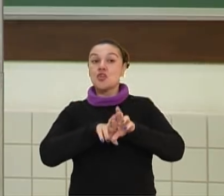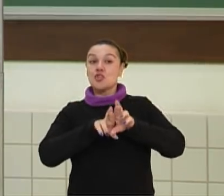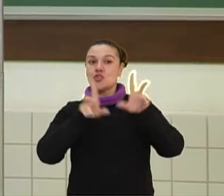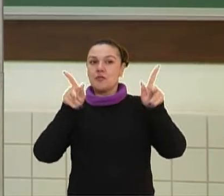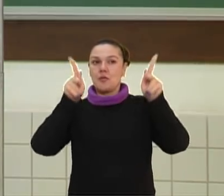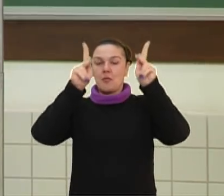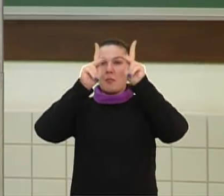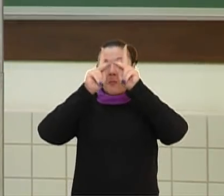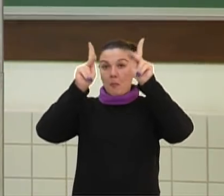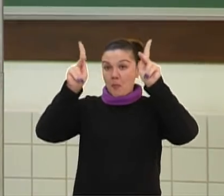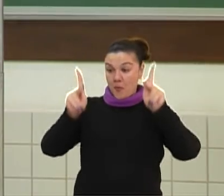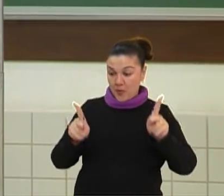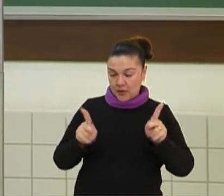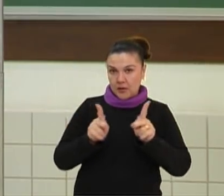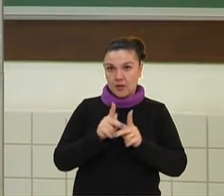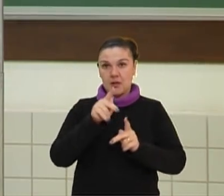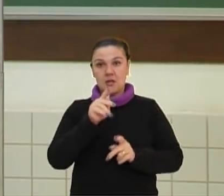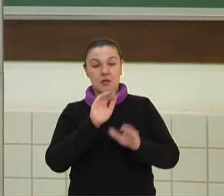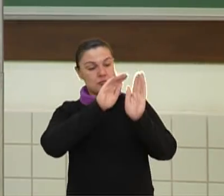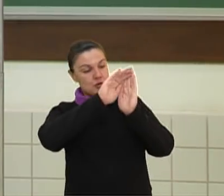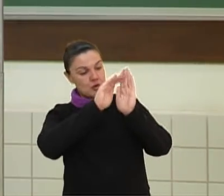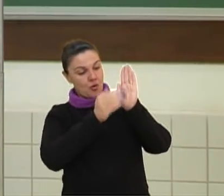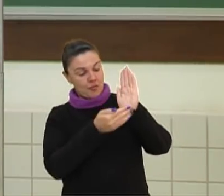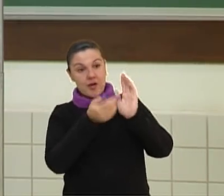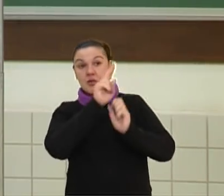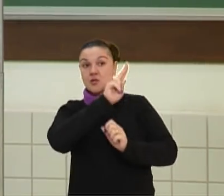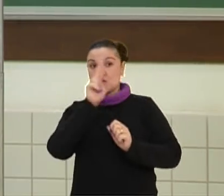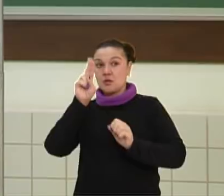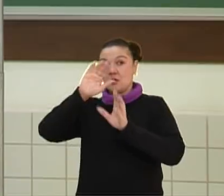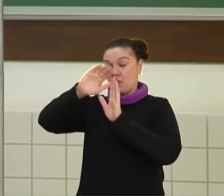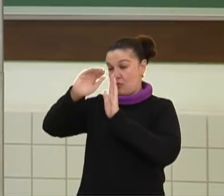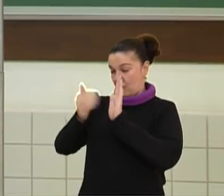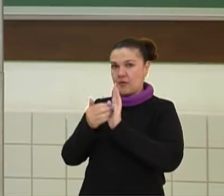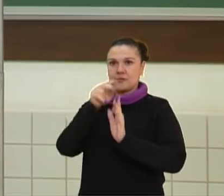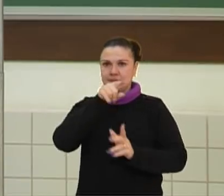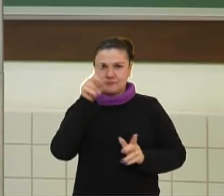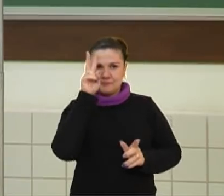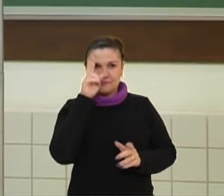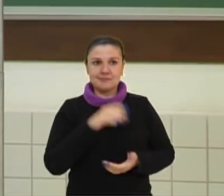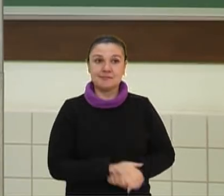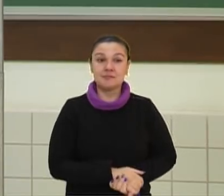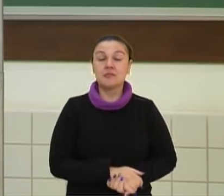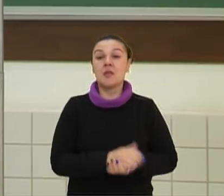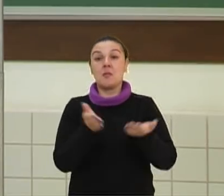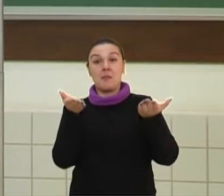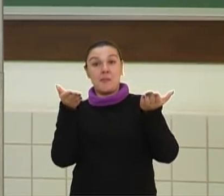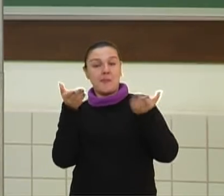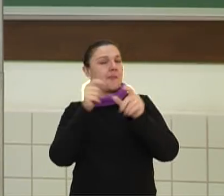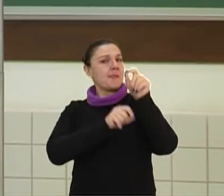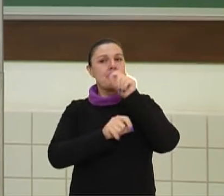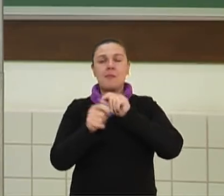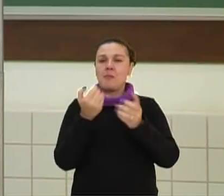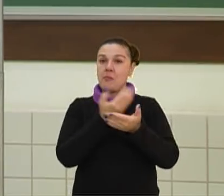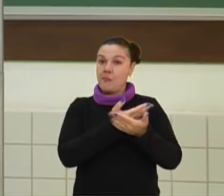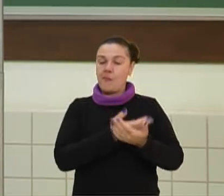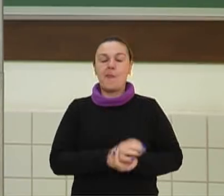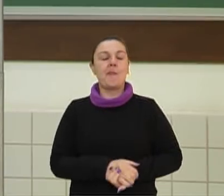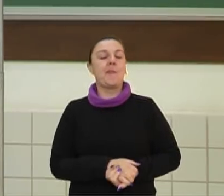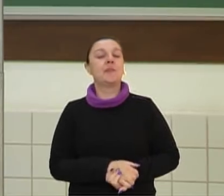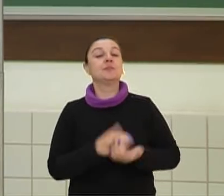entre polígono convexo e polígono não convexo. E nesta aula, o que nós veremos?